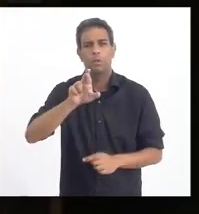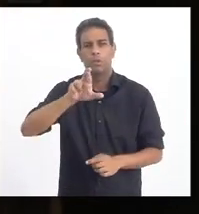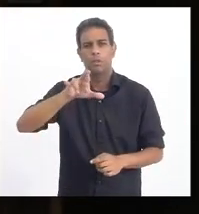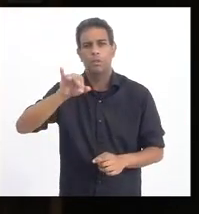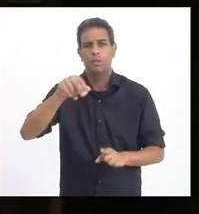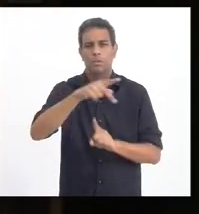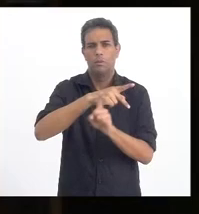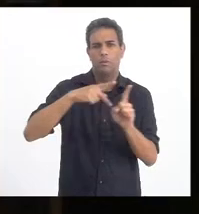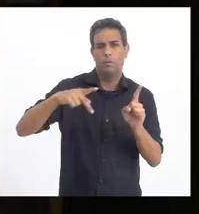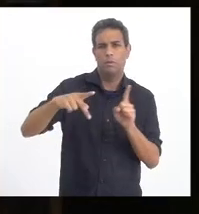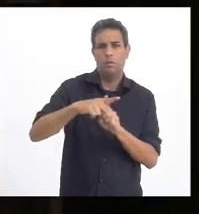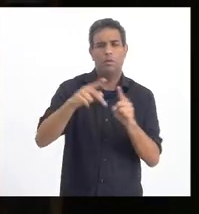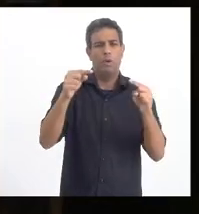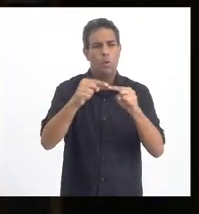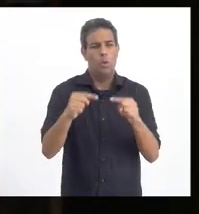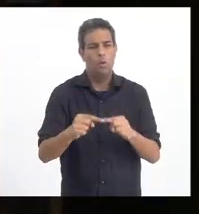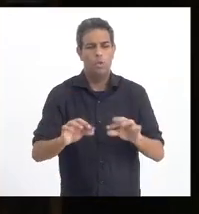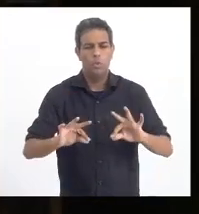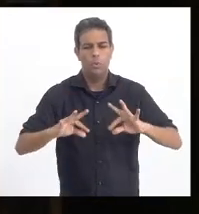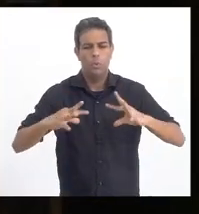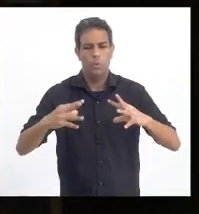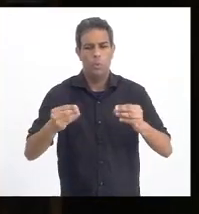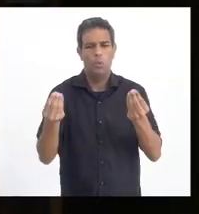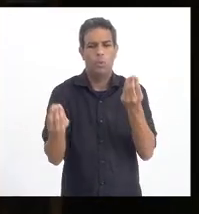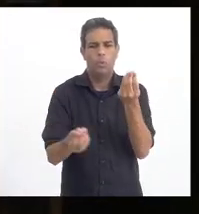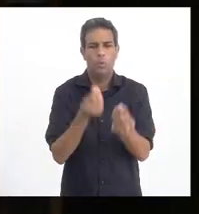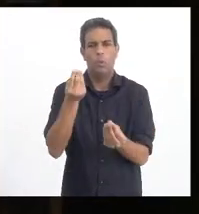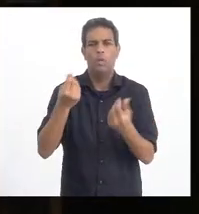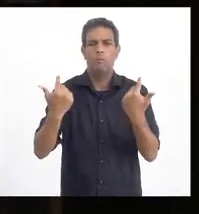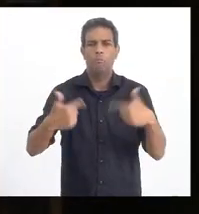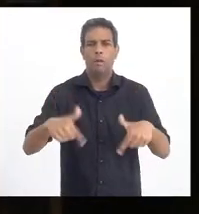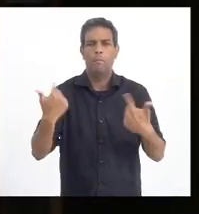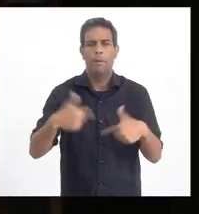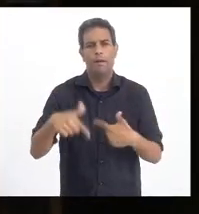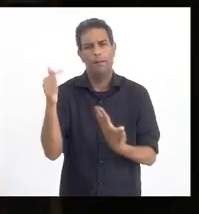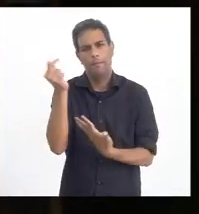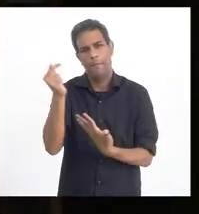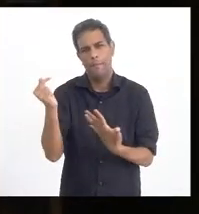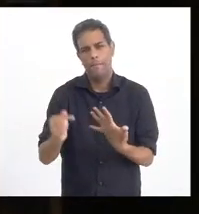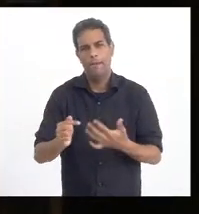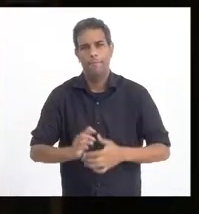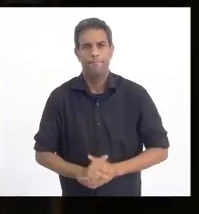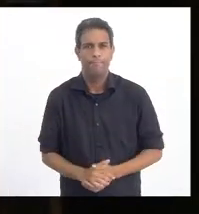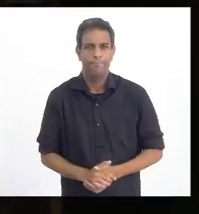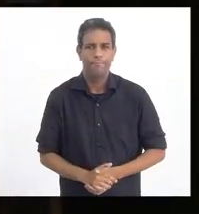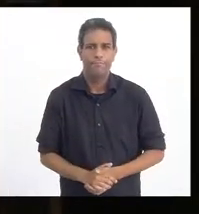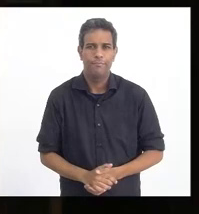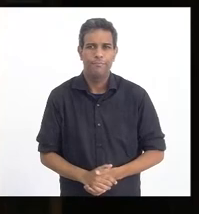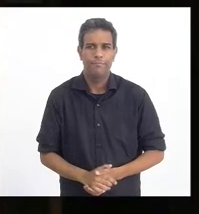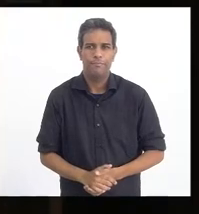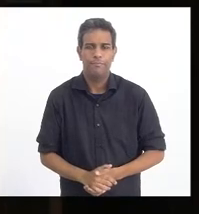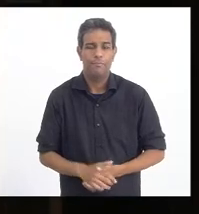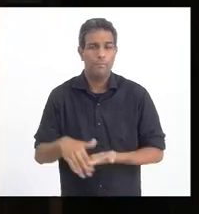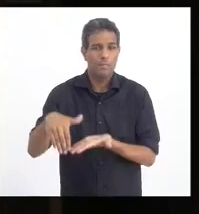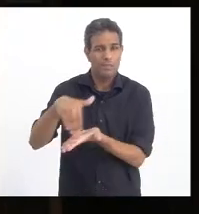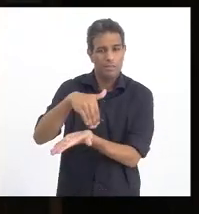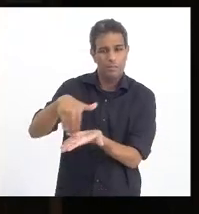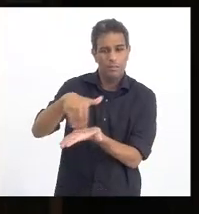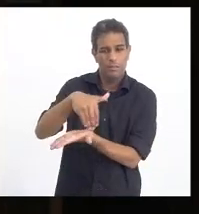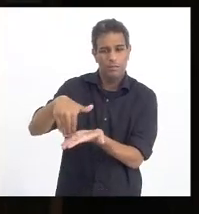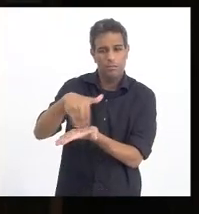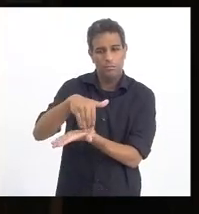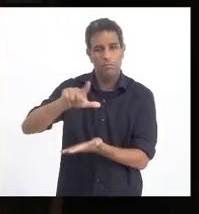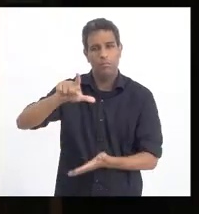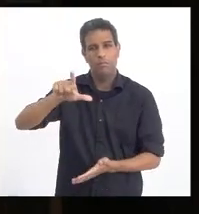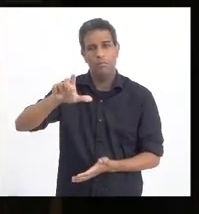que nós fixação nos as pensões e fizéssemos todo o trabalho de pensão então é o secretário